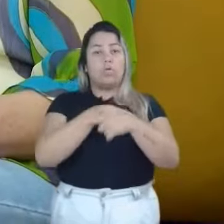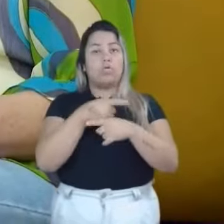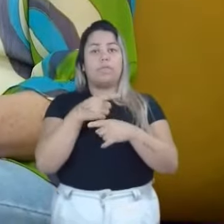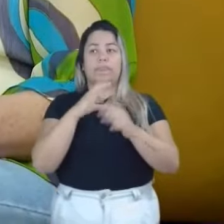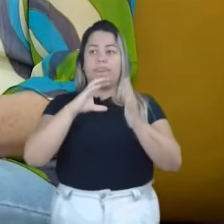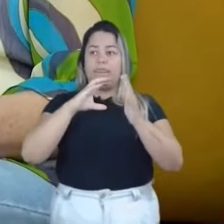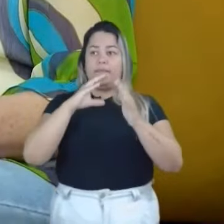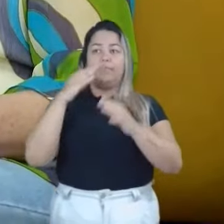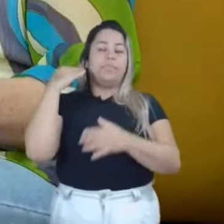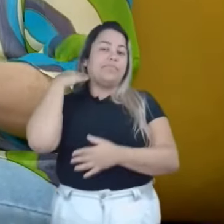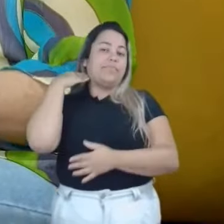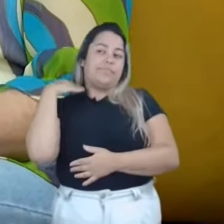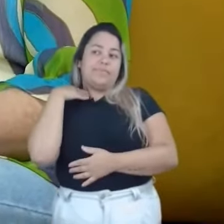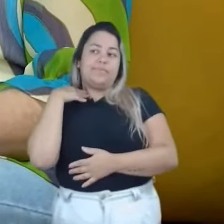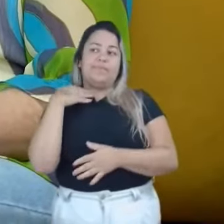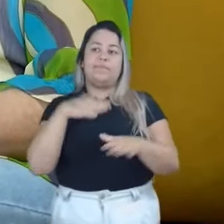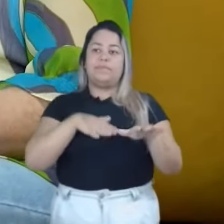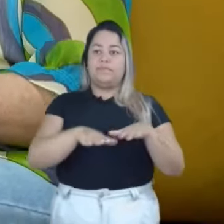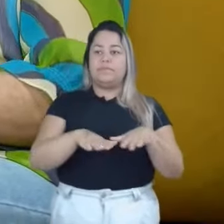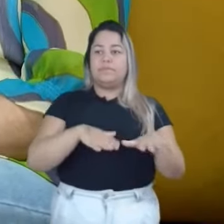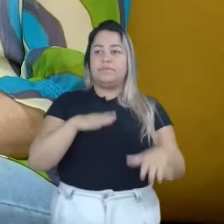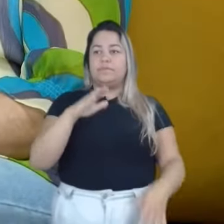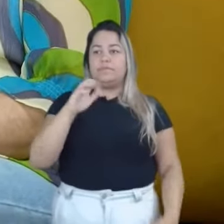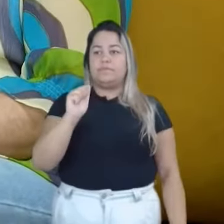não justifica a taxa de juro que o Banco Central tem. E, pelo contrário, o Banco Central está fazendo um movimento agora, o Campos Neto,